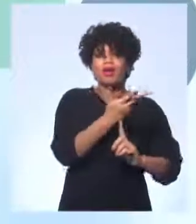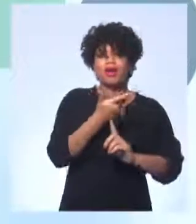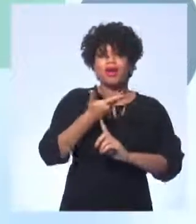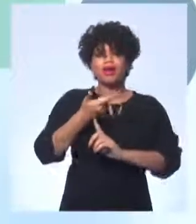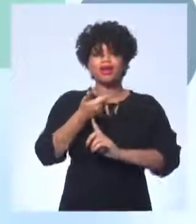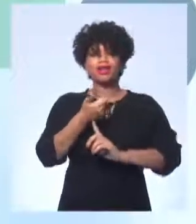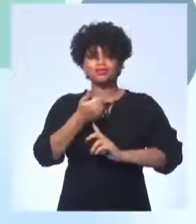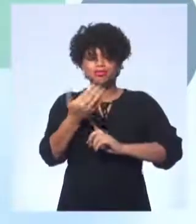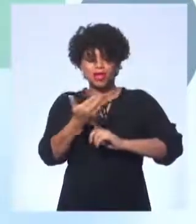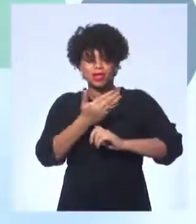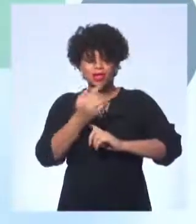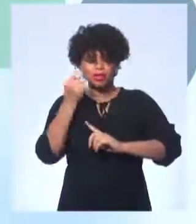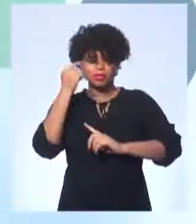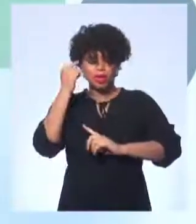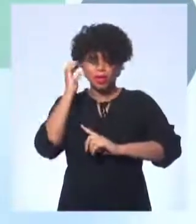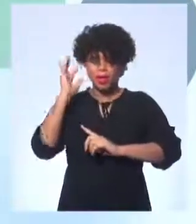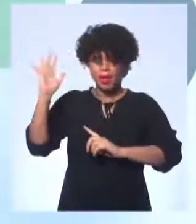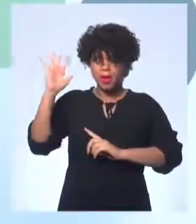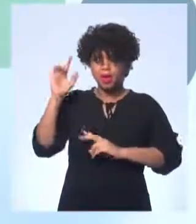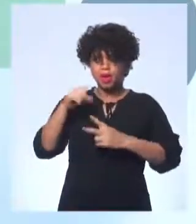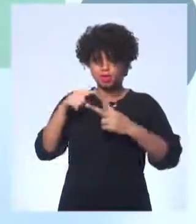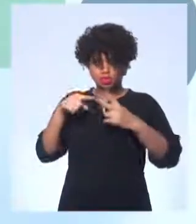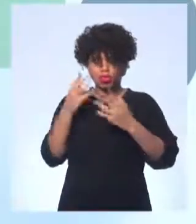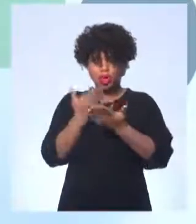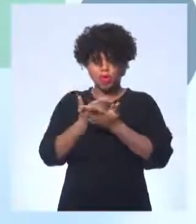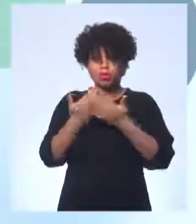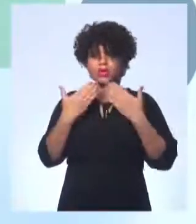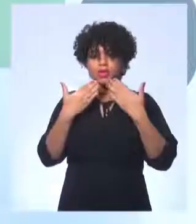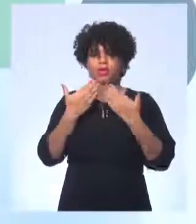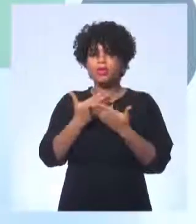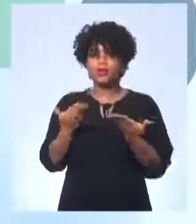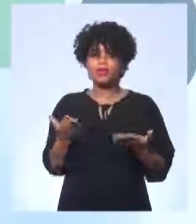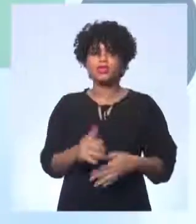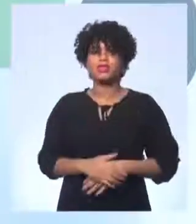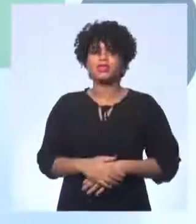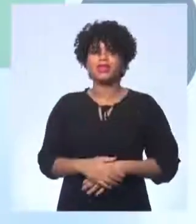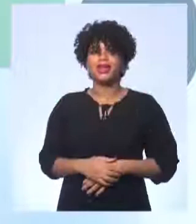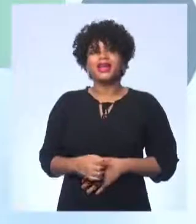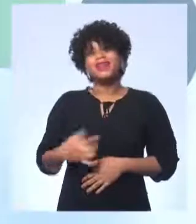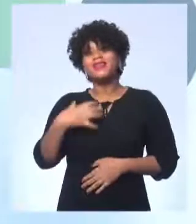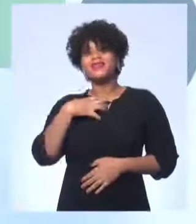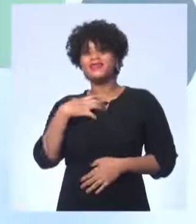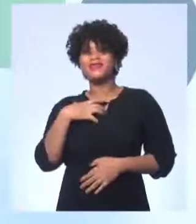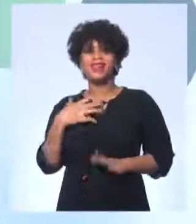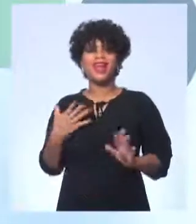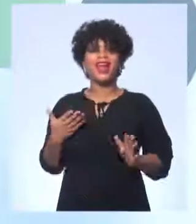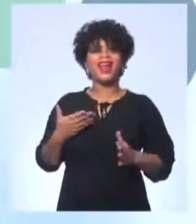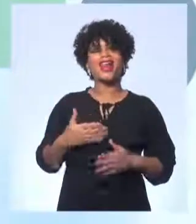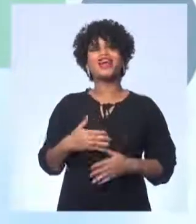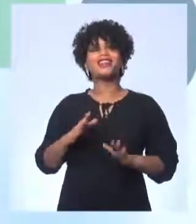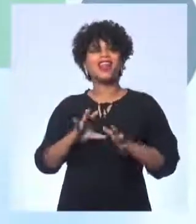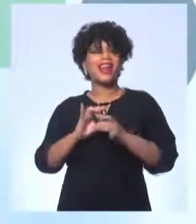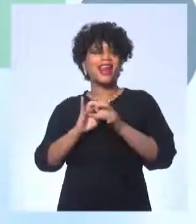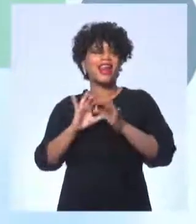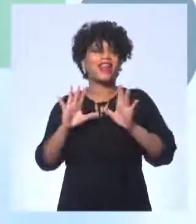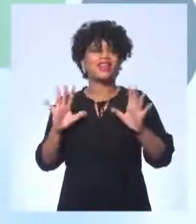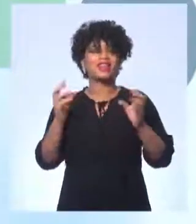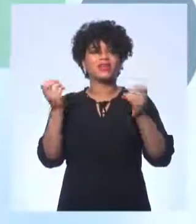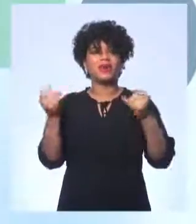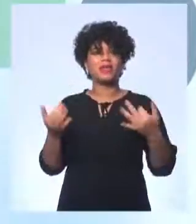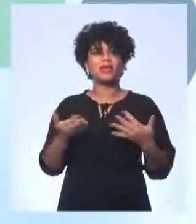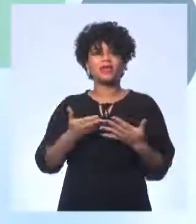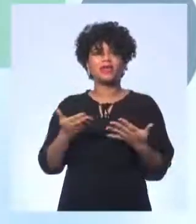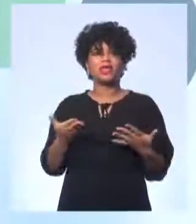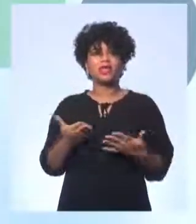de pensamento, né? Eu dei 2 aulas e como é o terreno que eu me sinto mais à vontade, né, para falar de estética, né, que